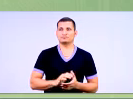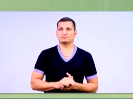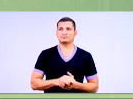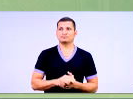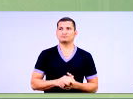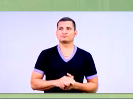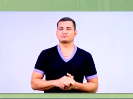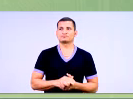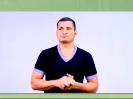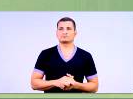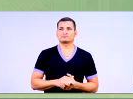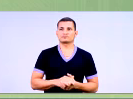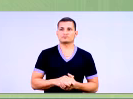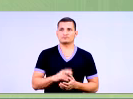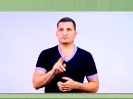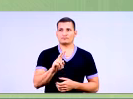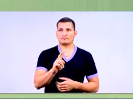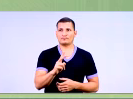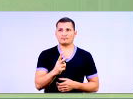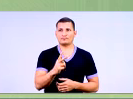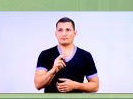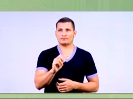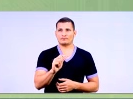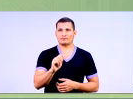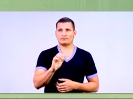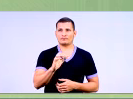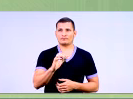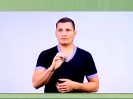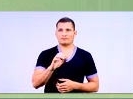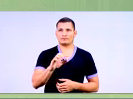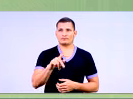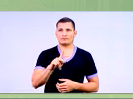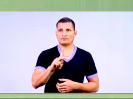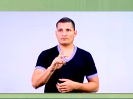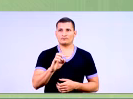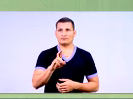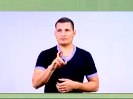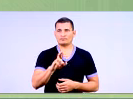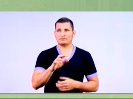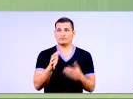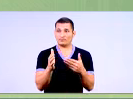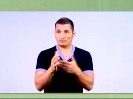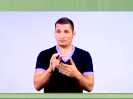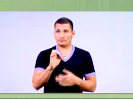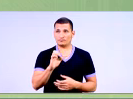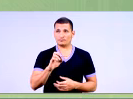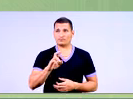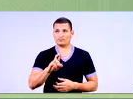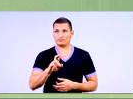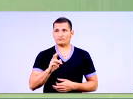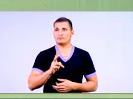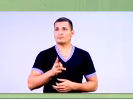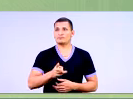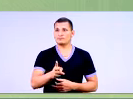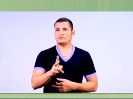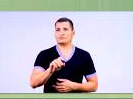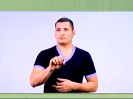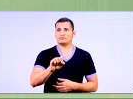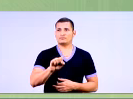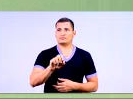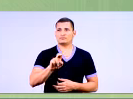momentos. Hacker. Olha, gente, essa terminaçãozinha, esse E e o R, ela vai ser sempre